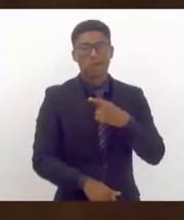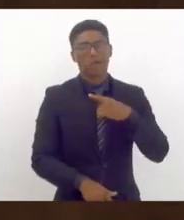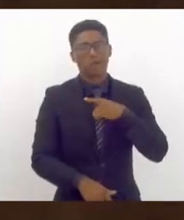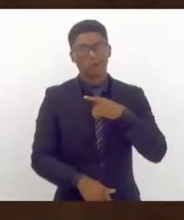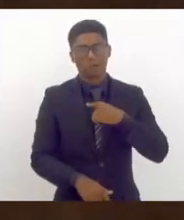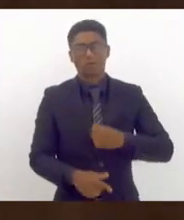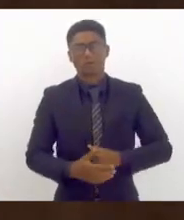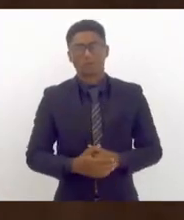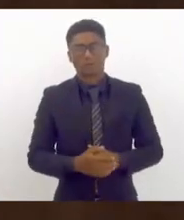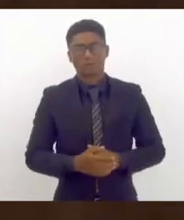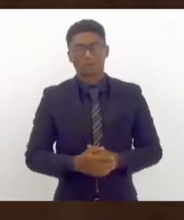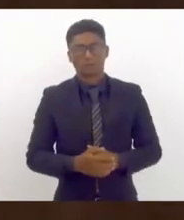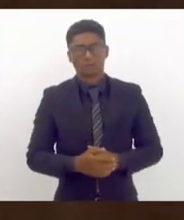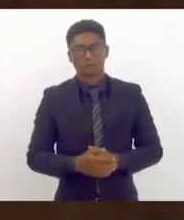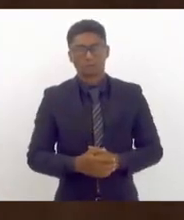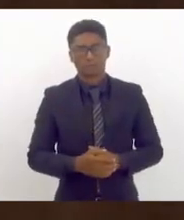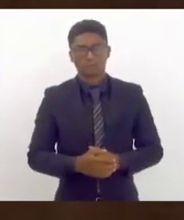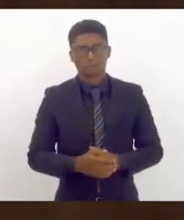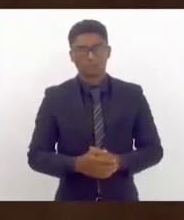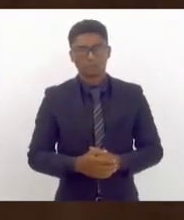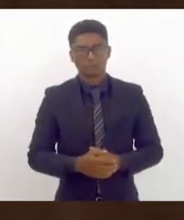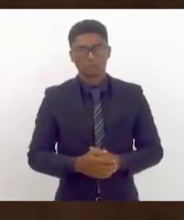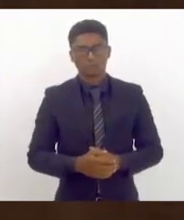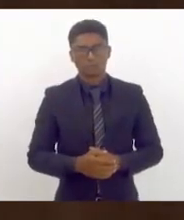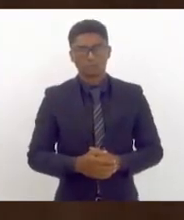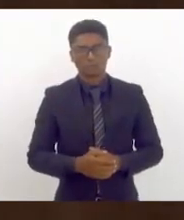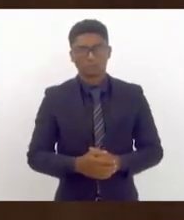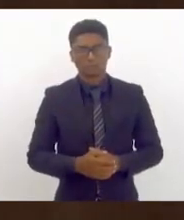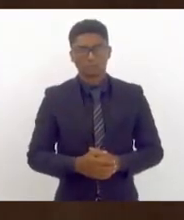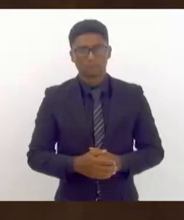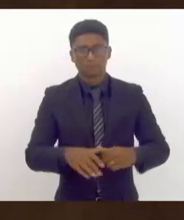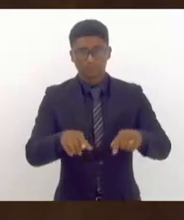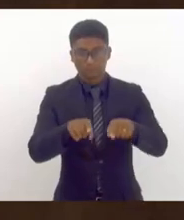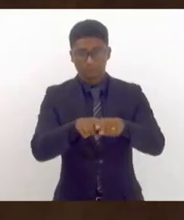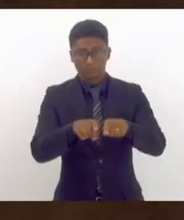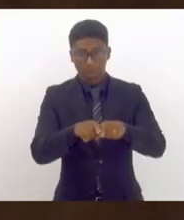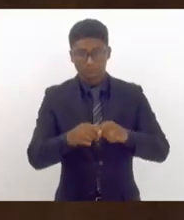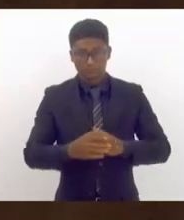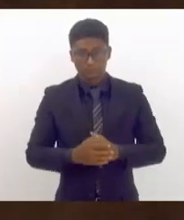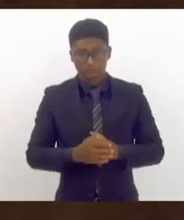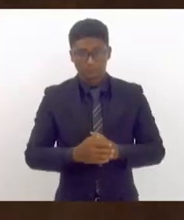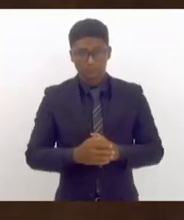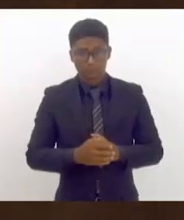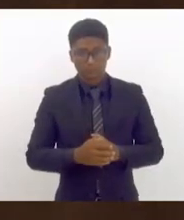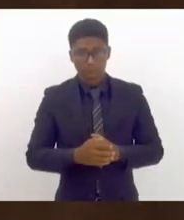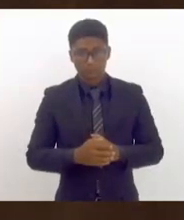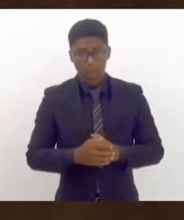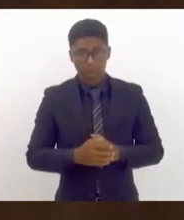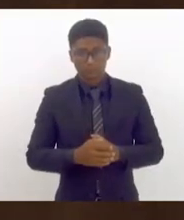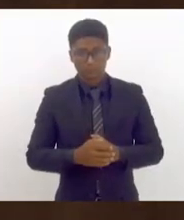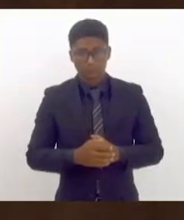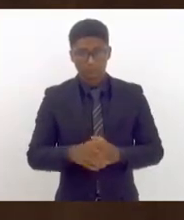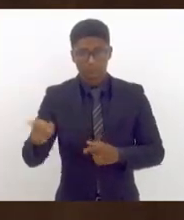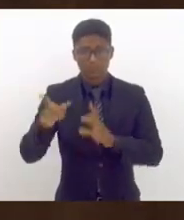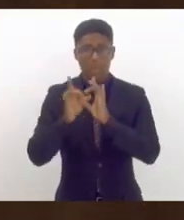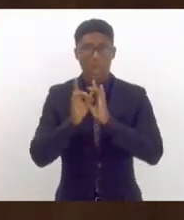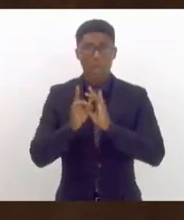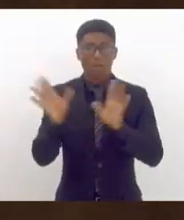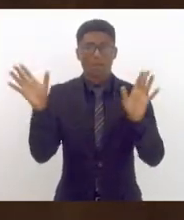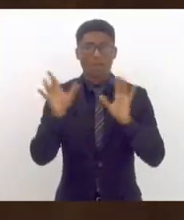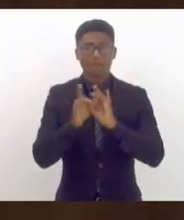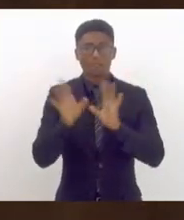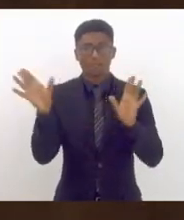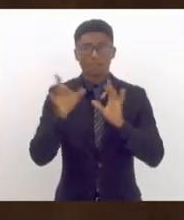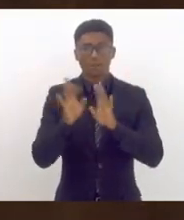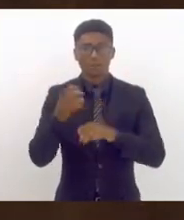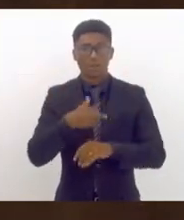aumento opressivo de combate à livre expressão da própria